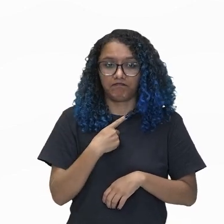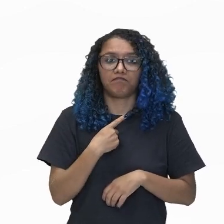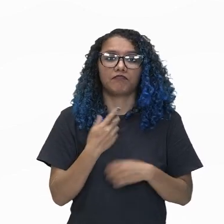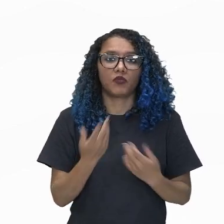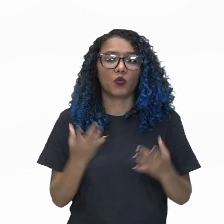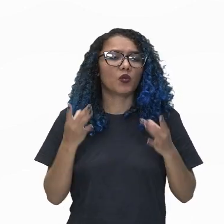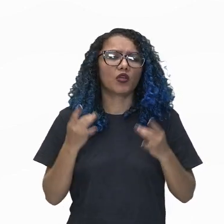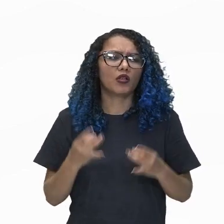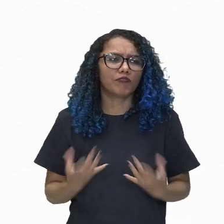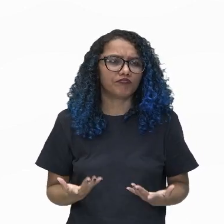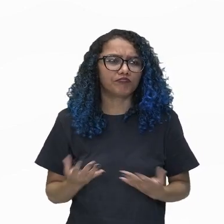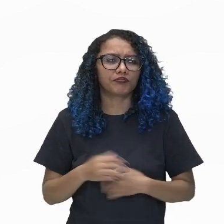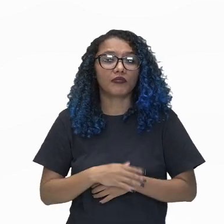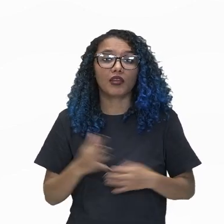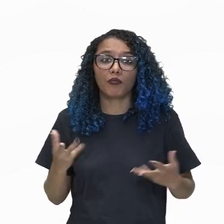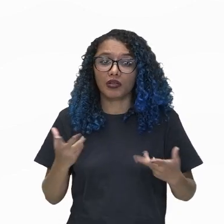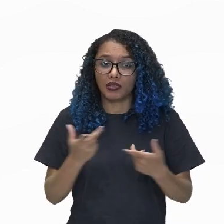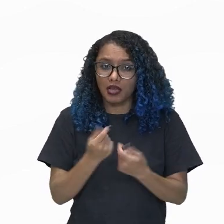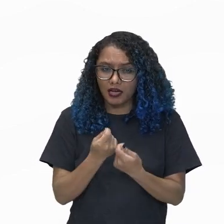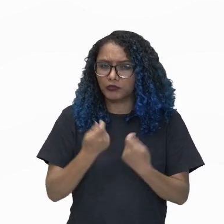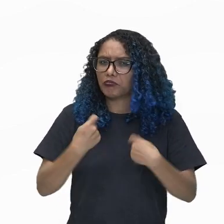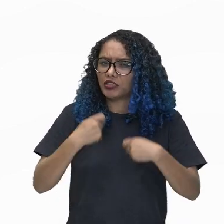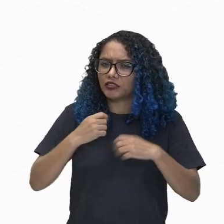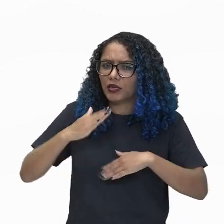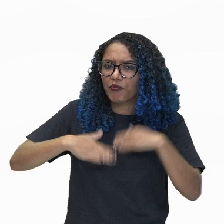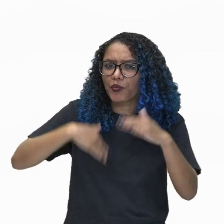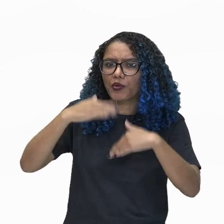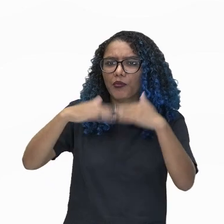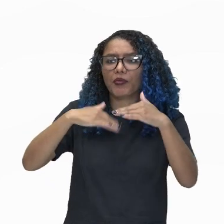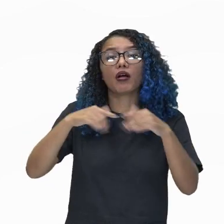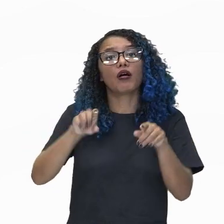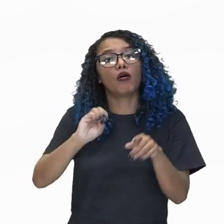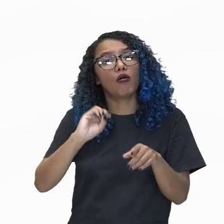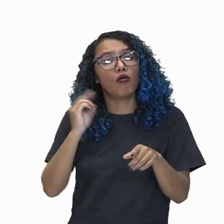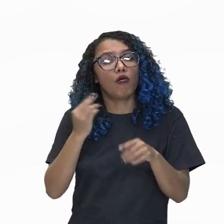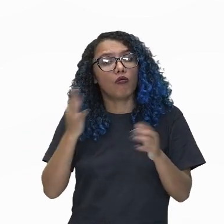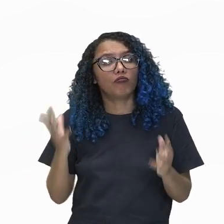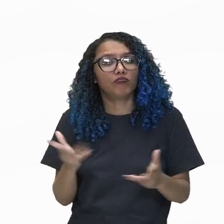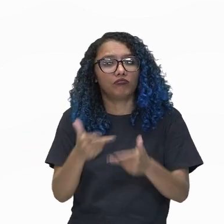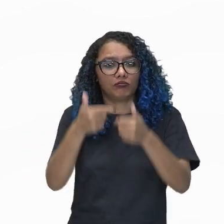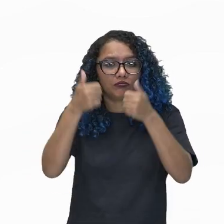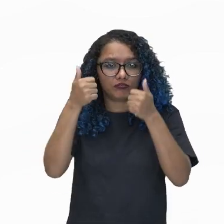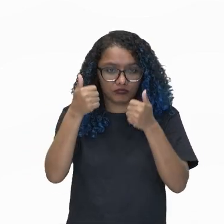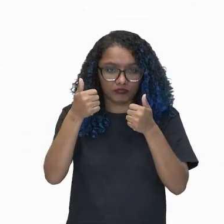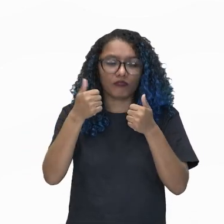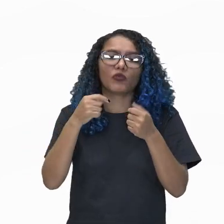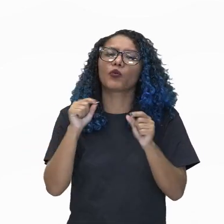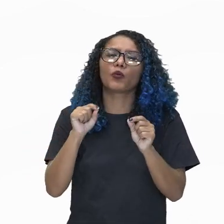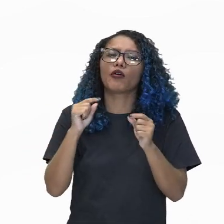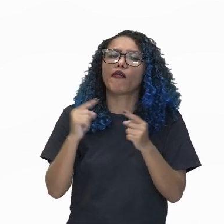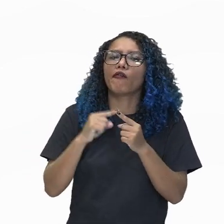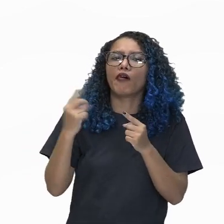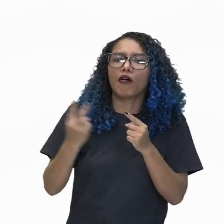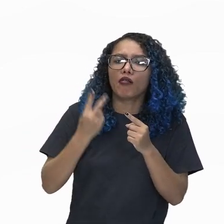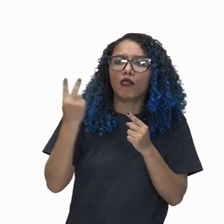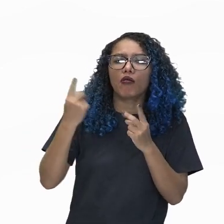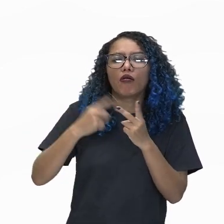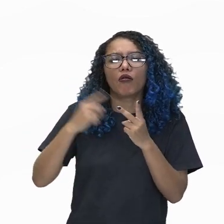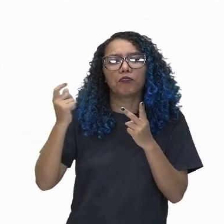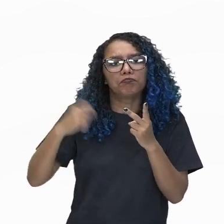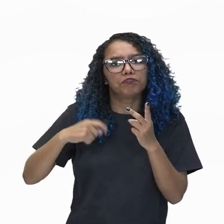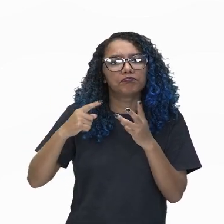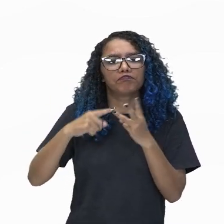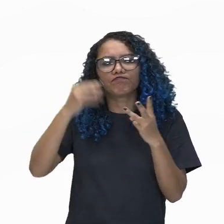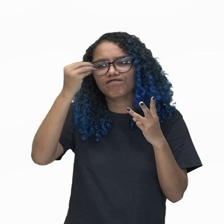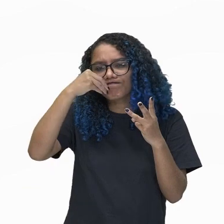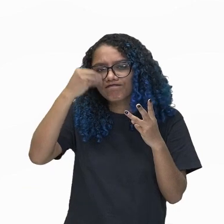detalhamento, habilidade a ser desenvolvida e ou aperfeiçoada, valores,